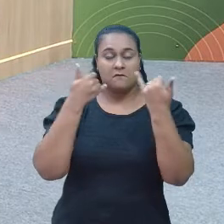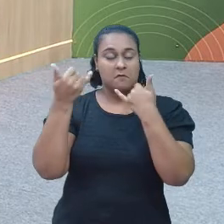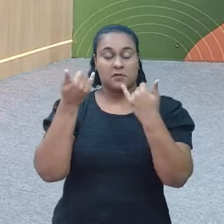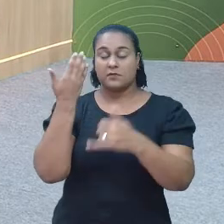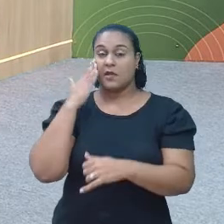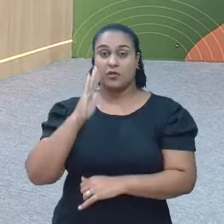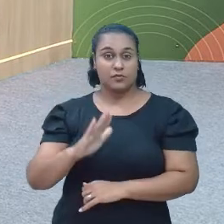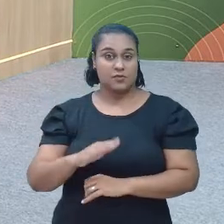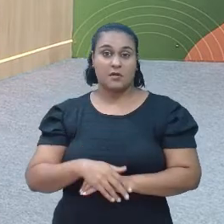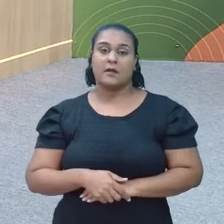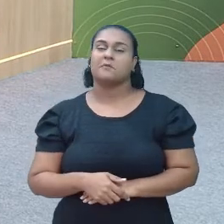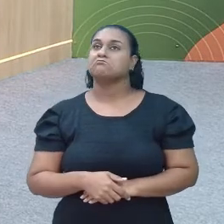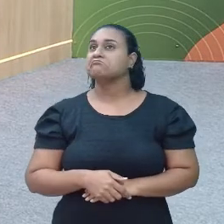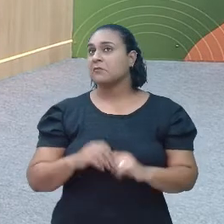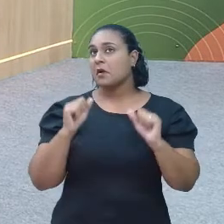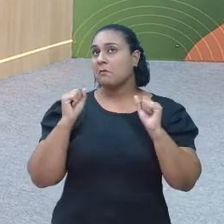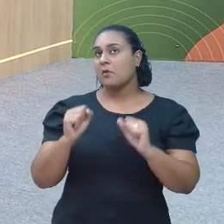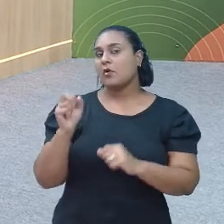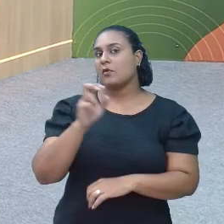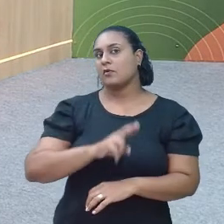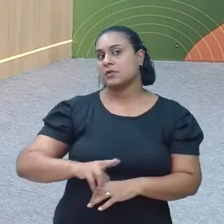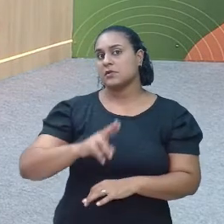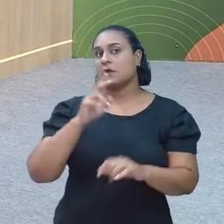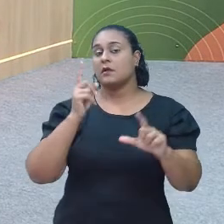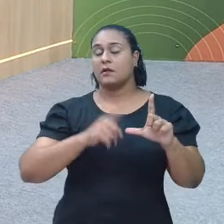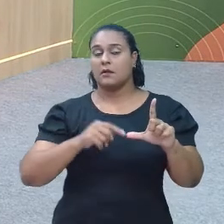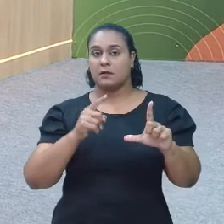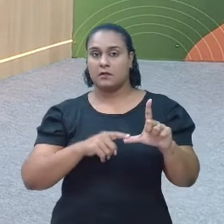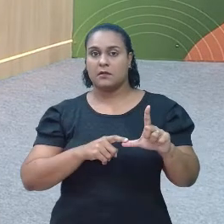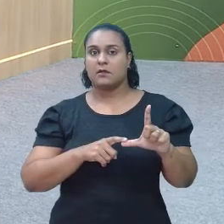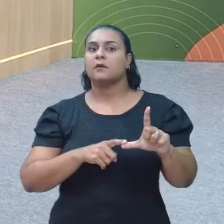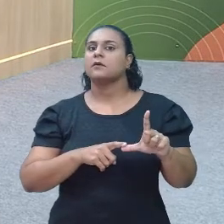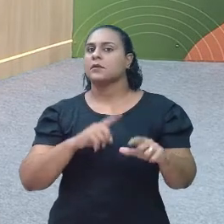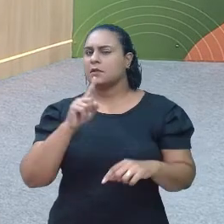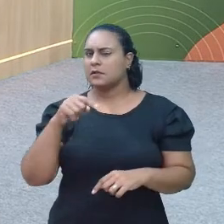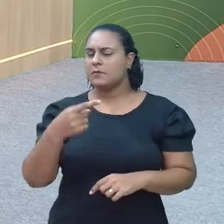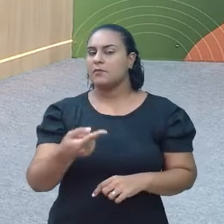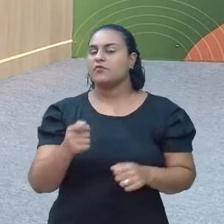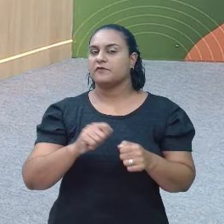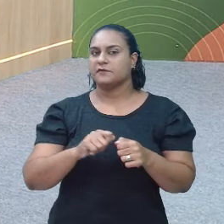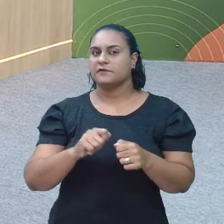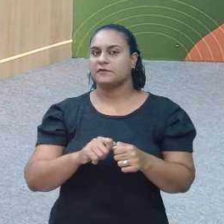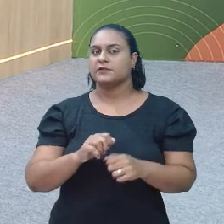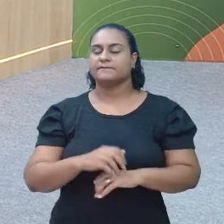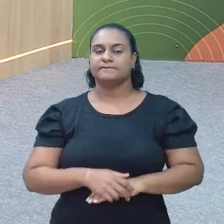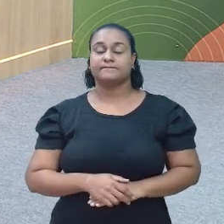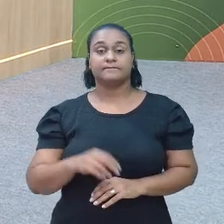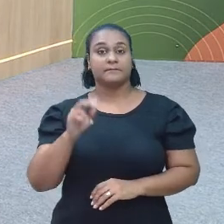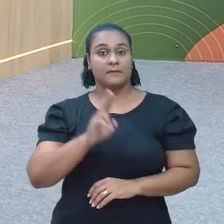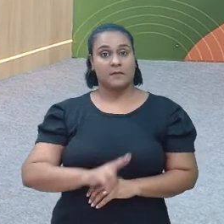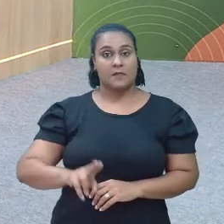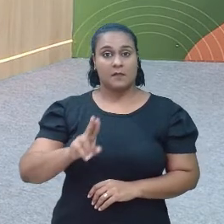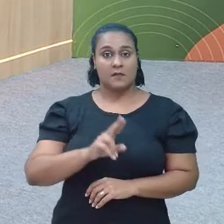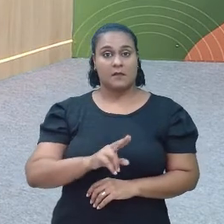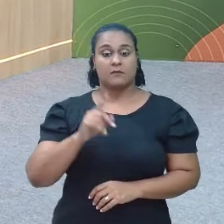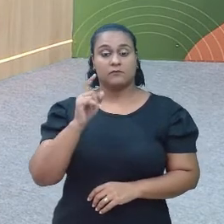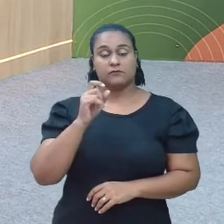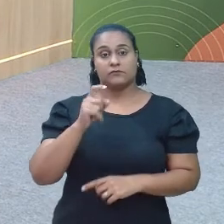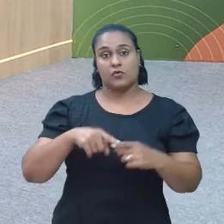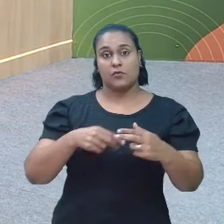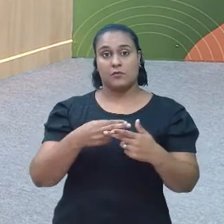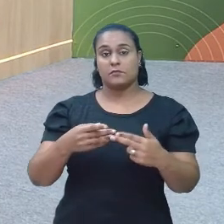desconhecida, aonde eu poderia utilizar letras, e a gente vai fazer isso daqui a pouco, tá certo? Então eu estou utilizando esses